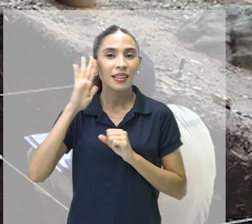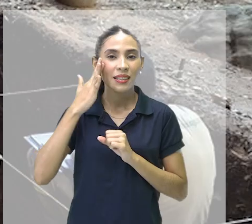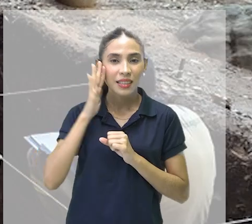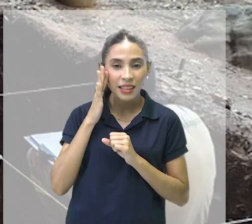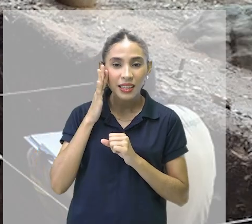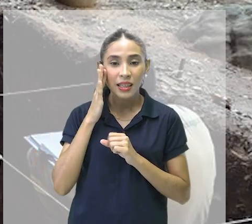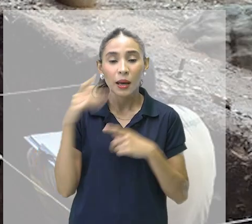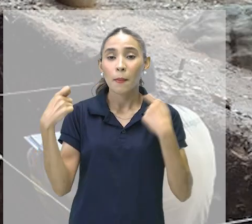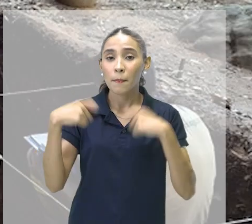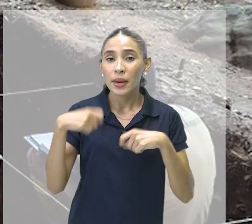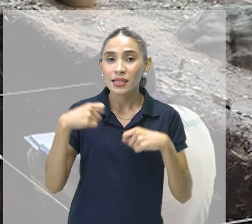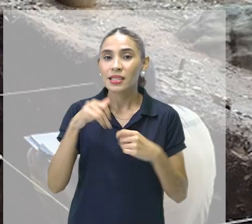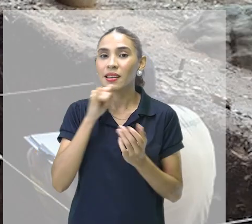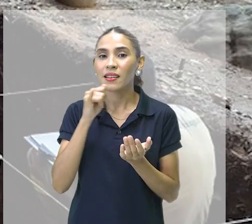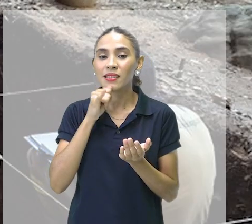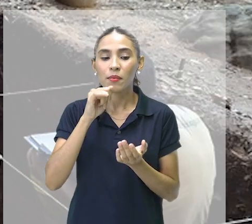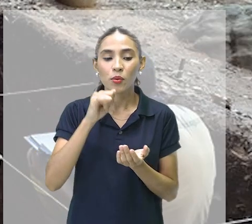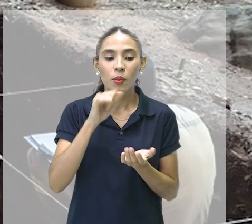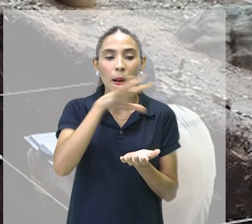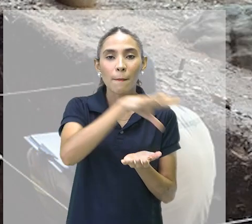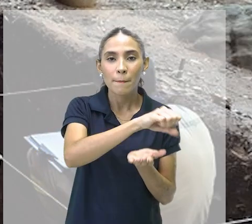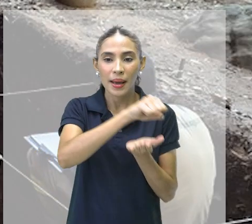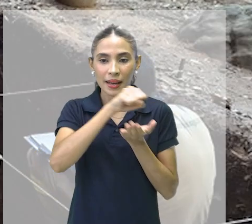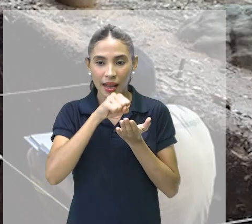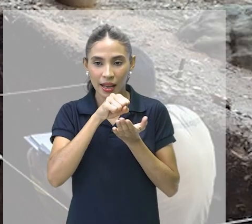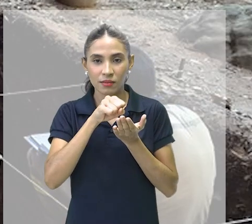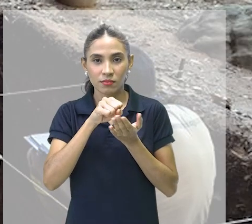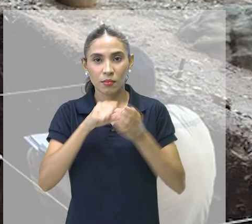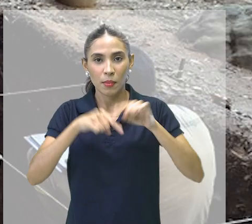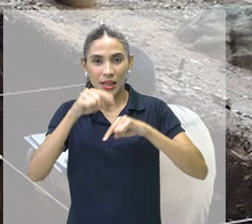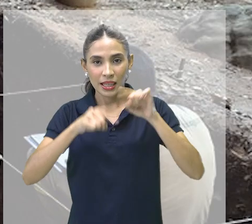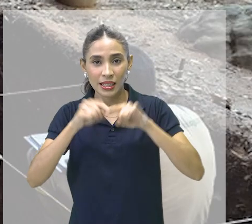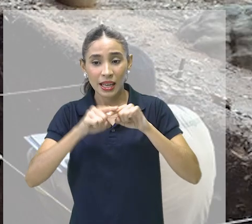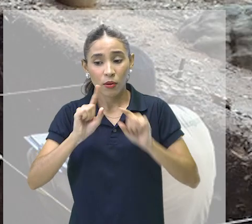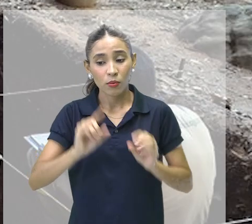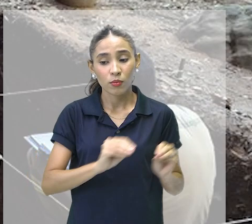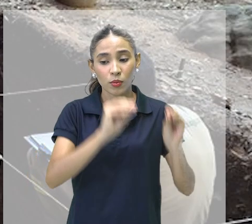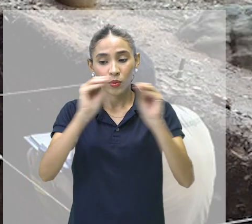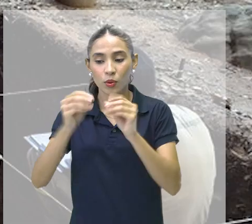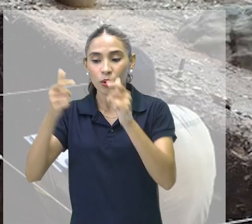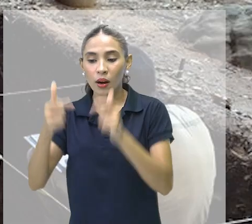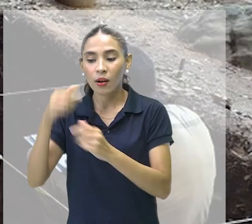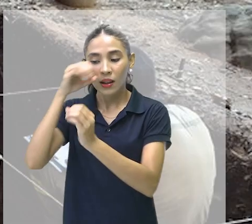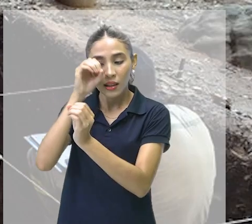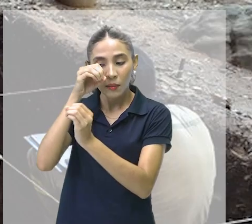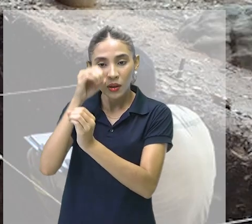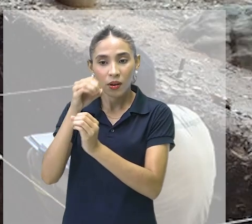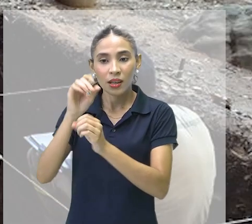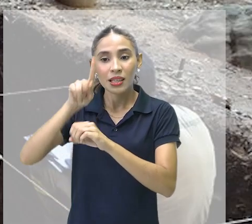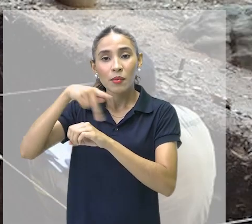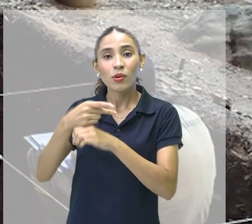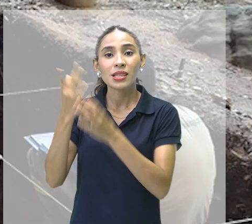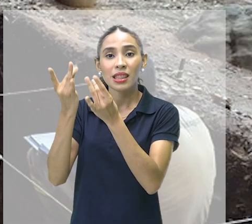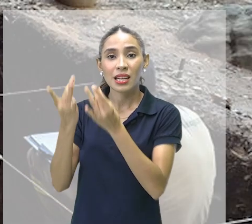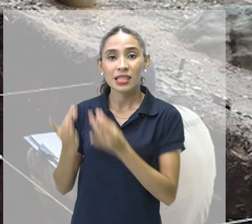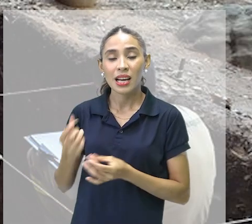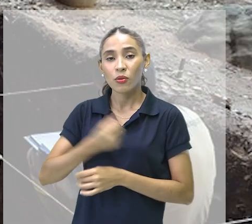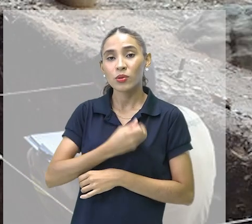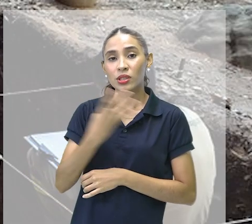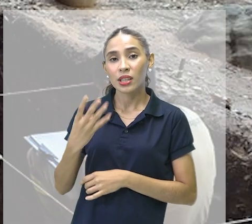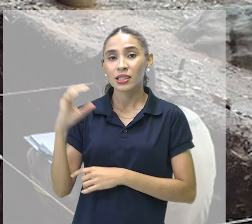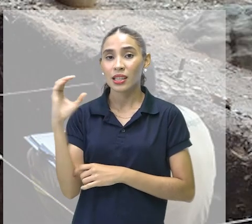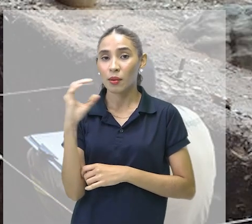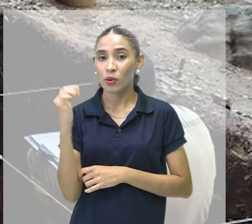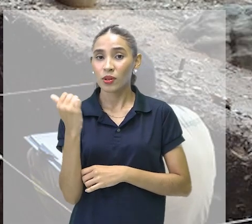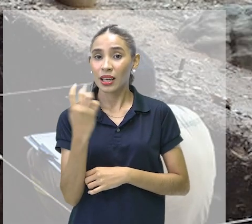vamos pegar um objeto desse, levar para o laboratório, e aí nós vamos analisar de acordo com a quantidade